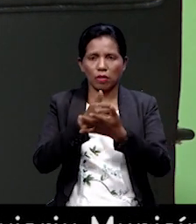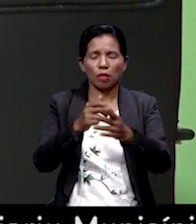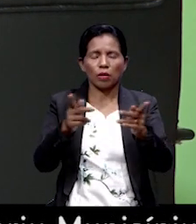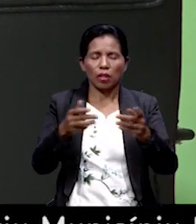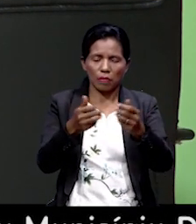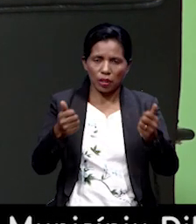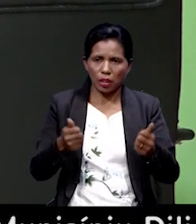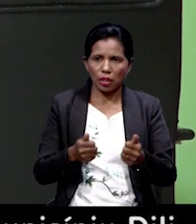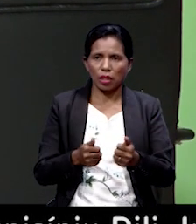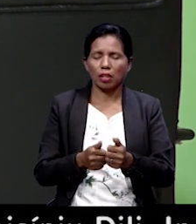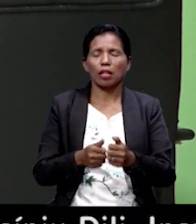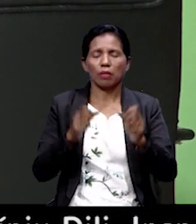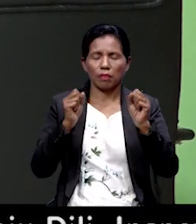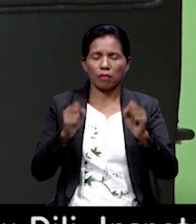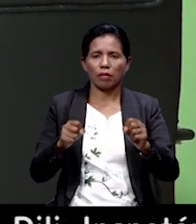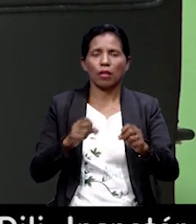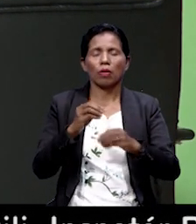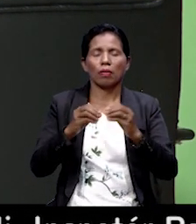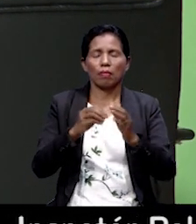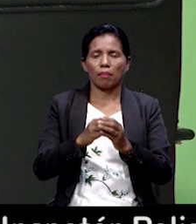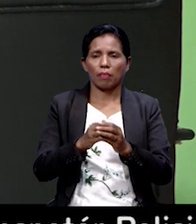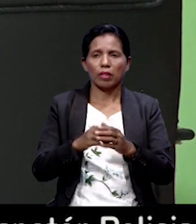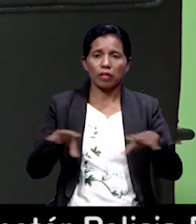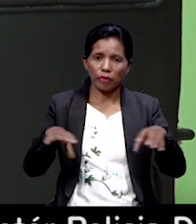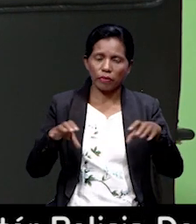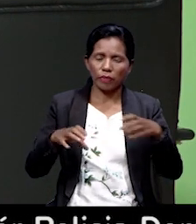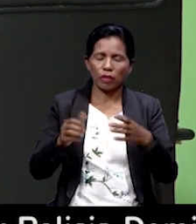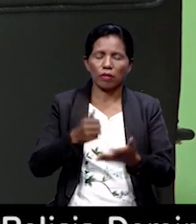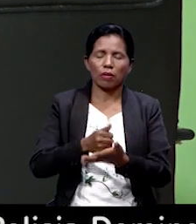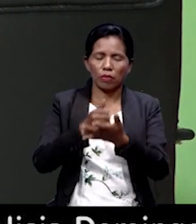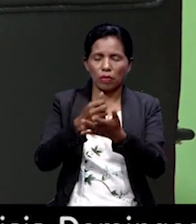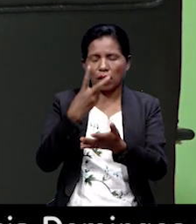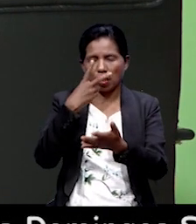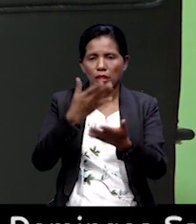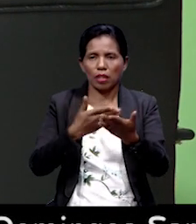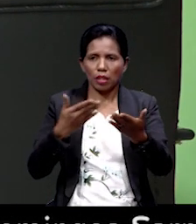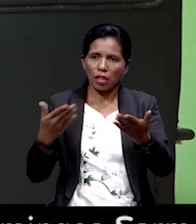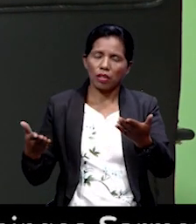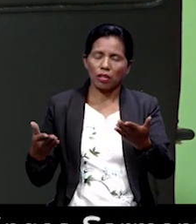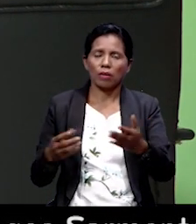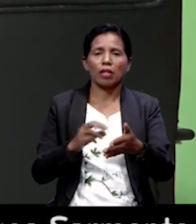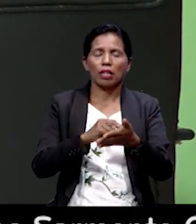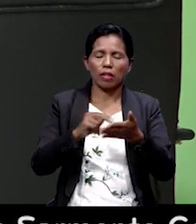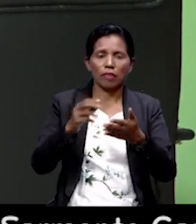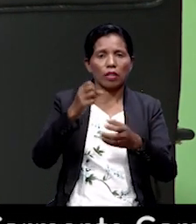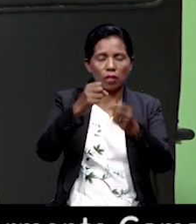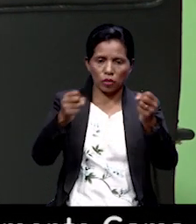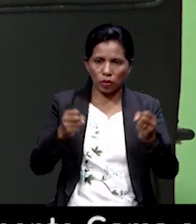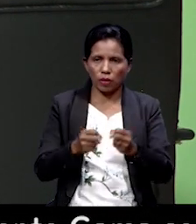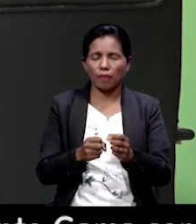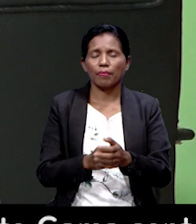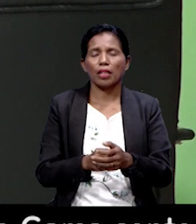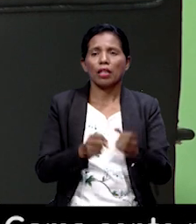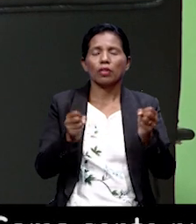nacional, ou essa circulação logística para belejar equipamentos nem para atuar a nível suco. E a cada